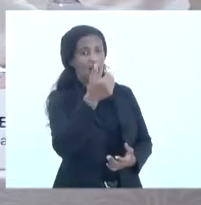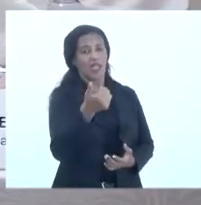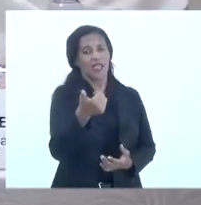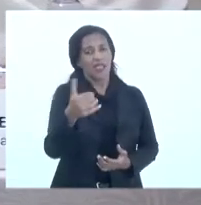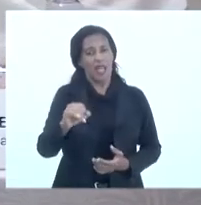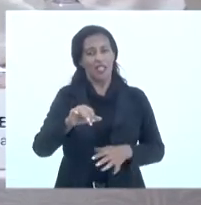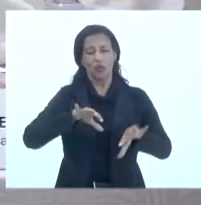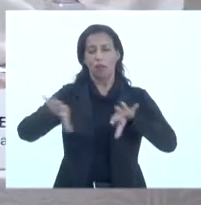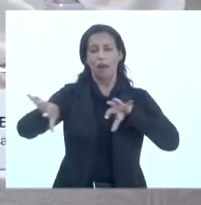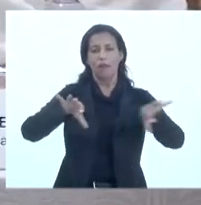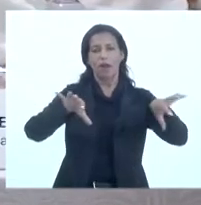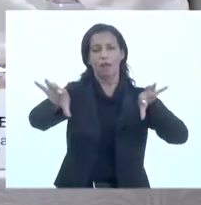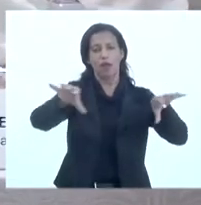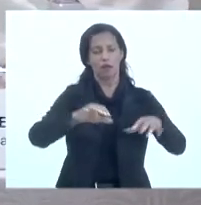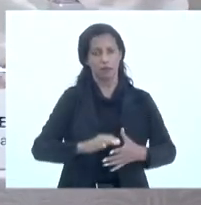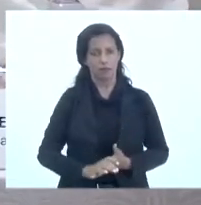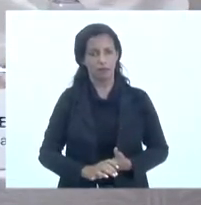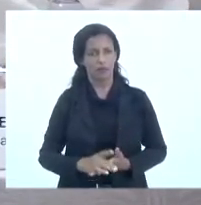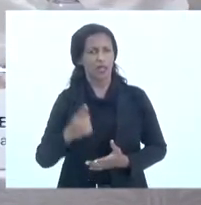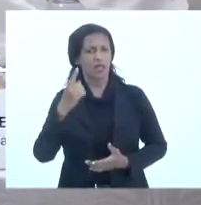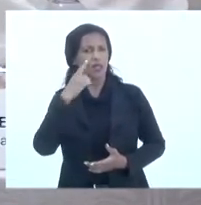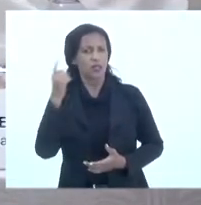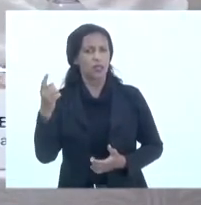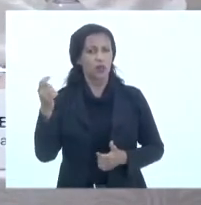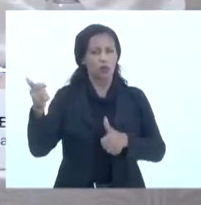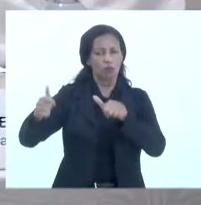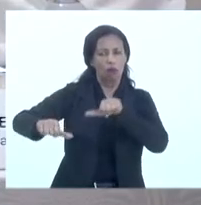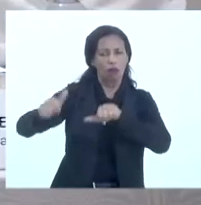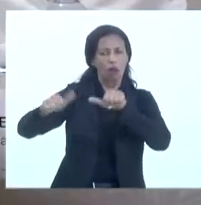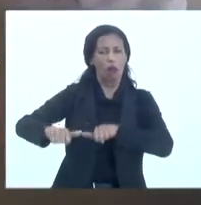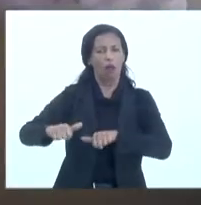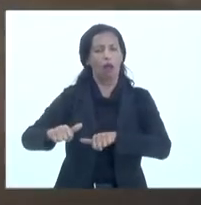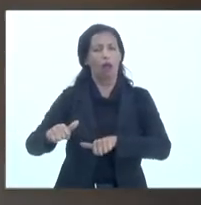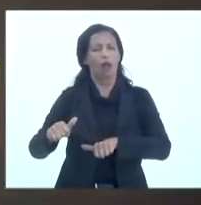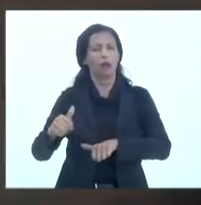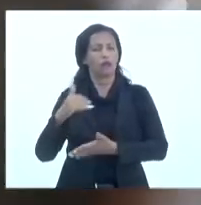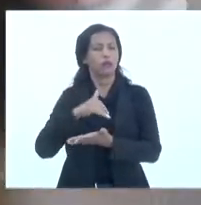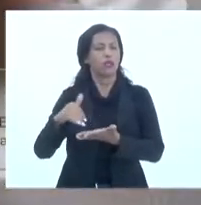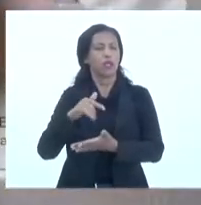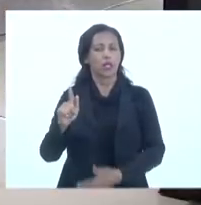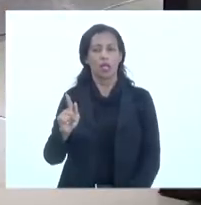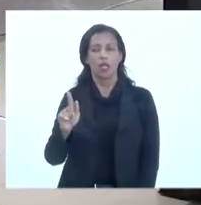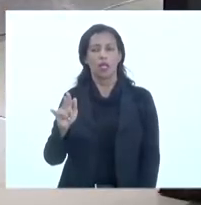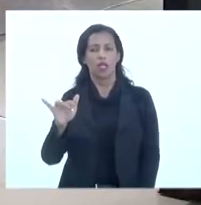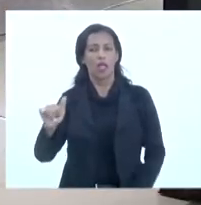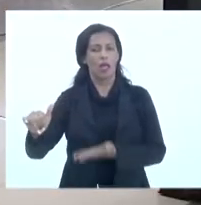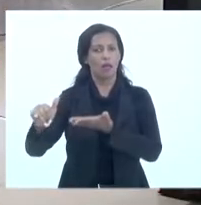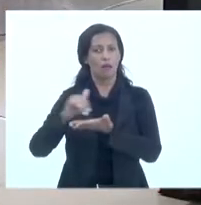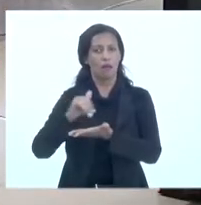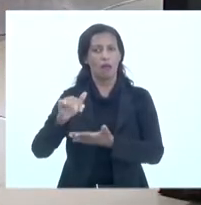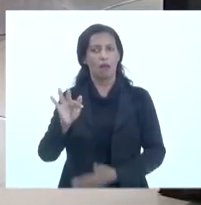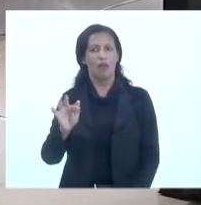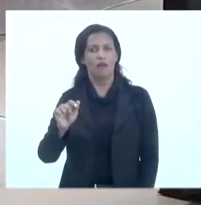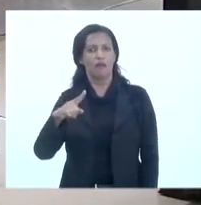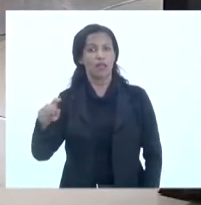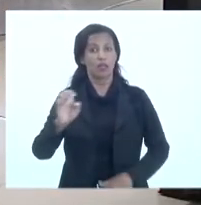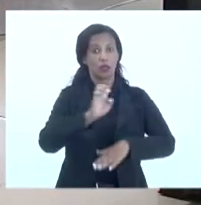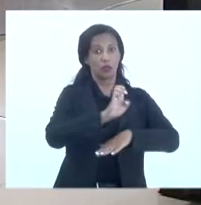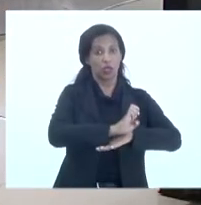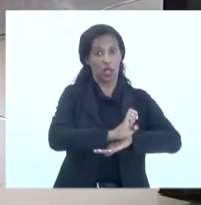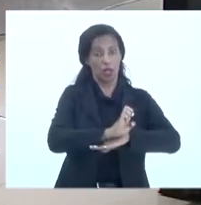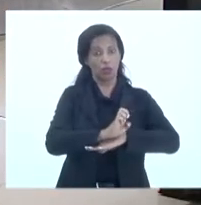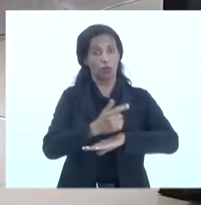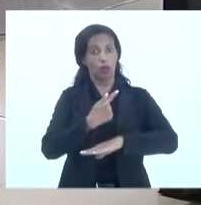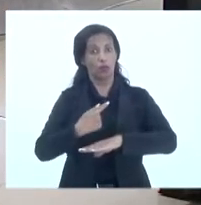própria estimativa do secretário, então, Guilherme, de Fazenda, o Estado e o governo federal